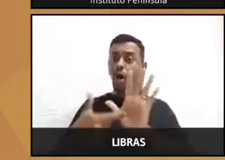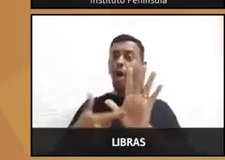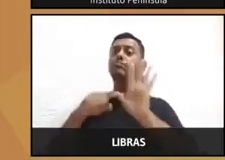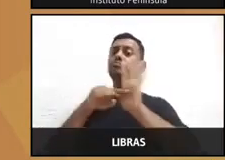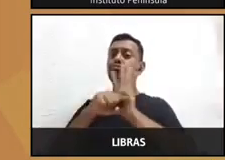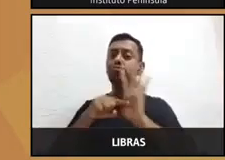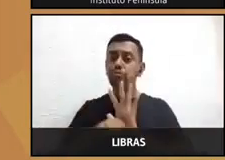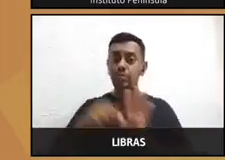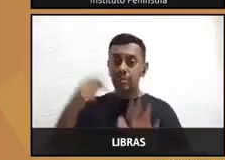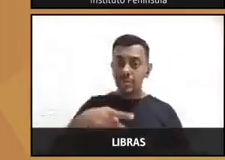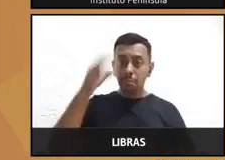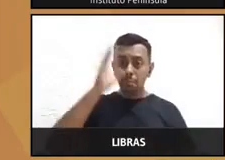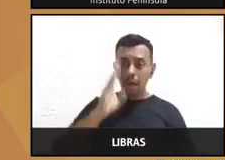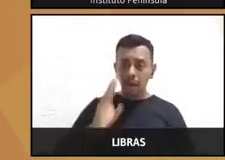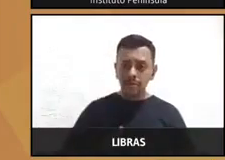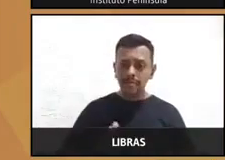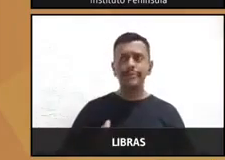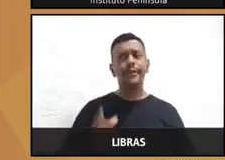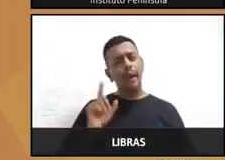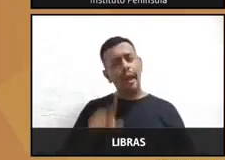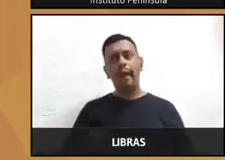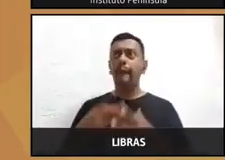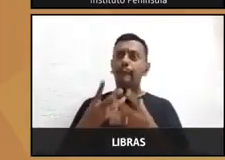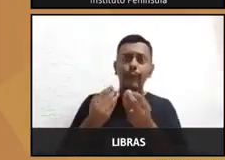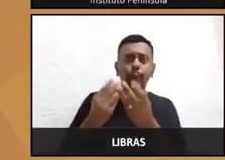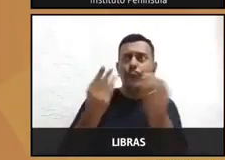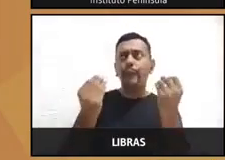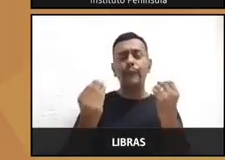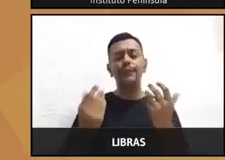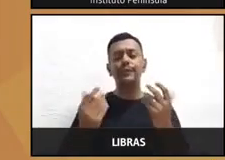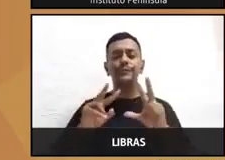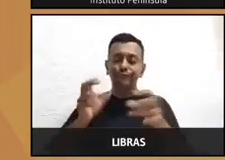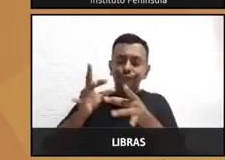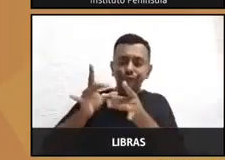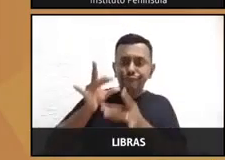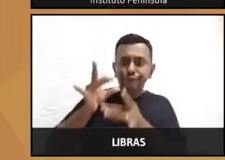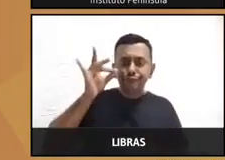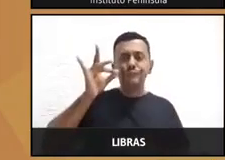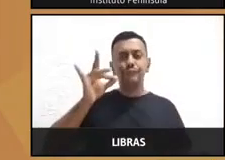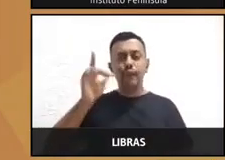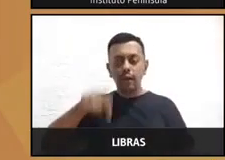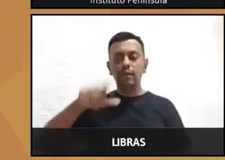é muito prescritivo. Vocês têm aí um